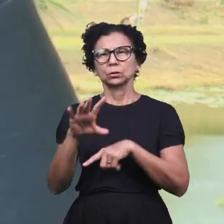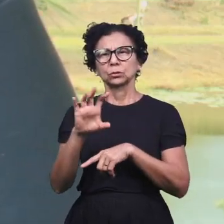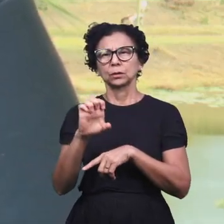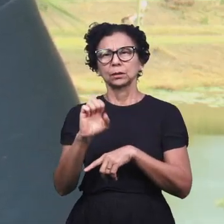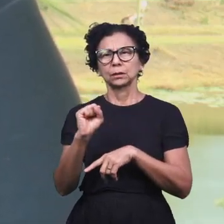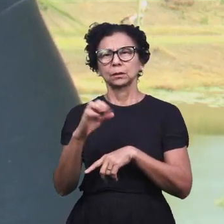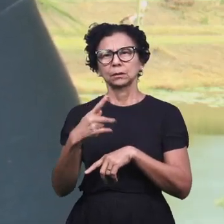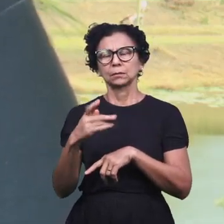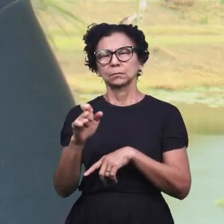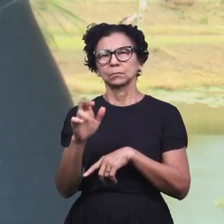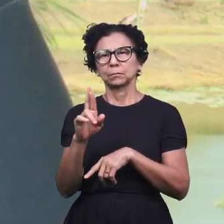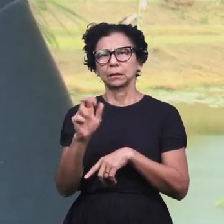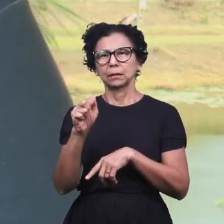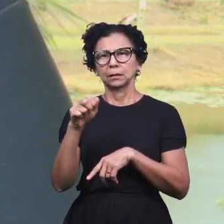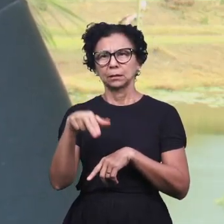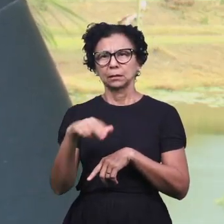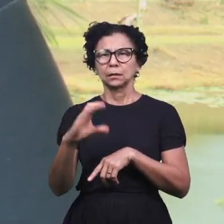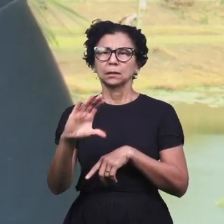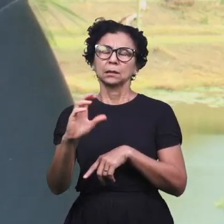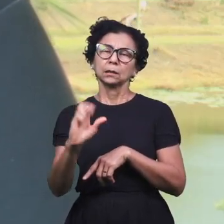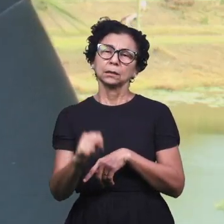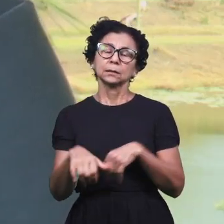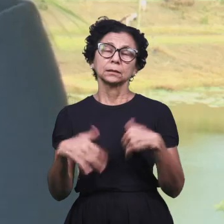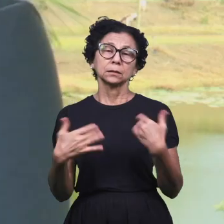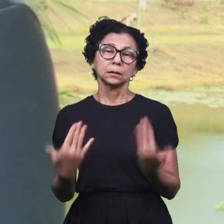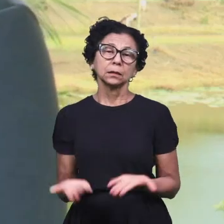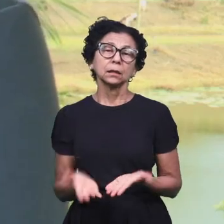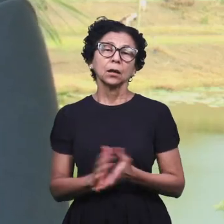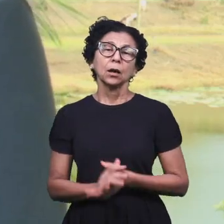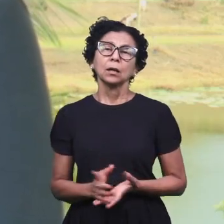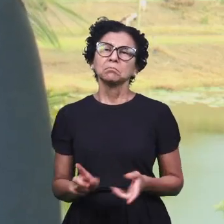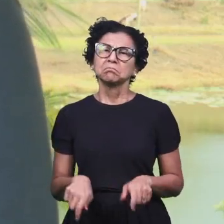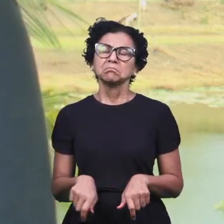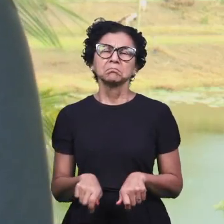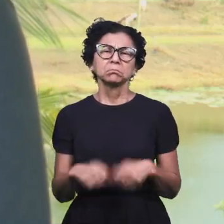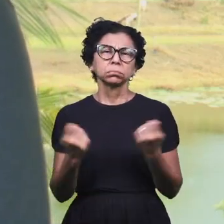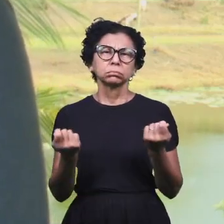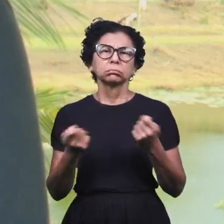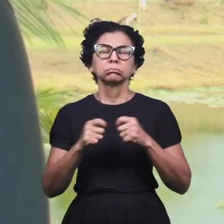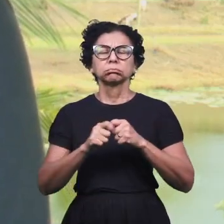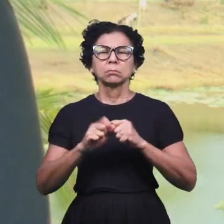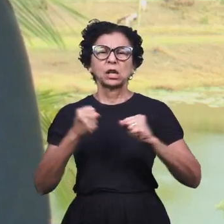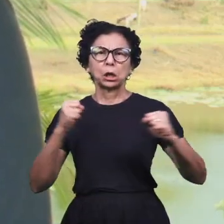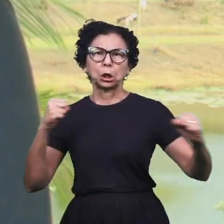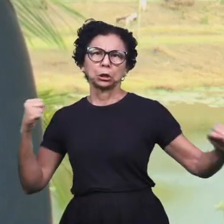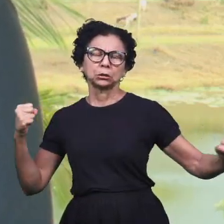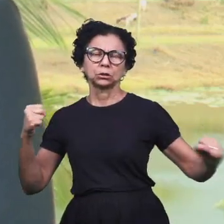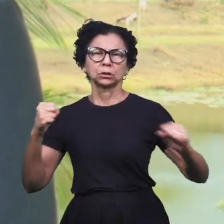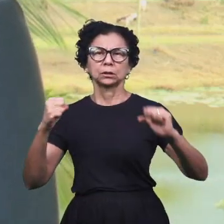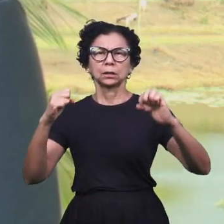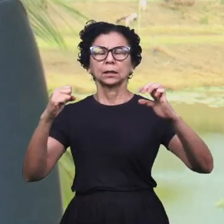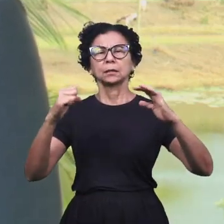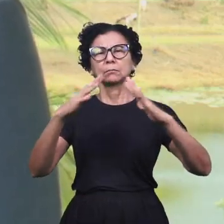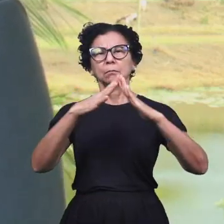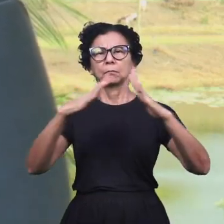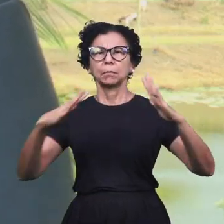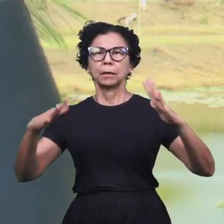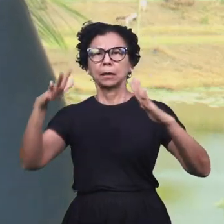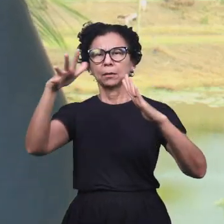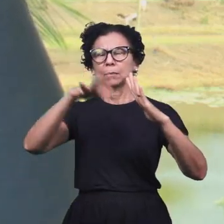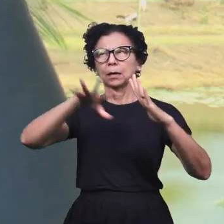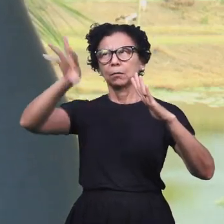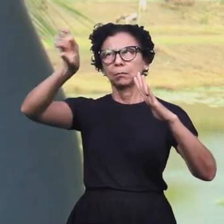usina só, muito grande, foram divididas em várias usinas de pequeno porte, e todas com a mesma